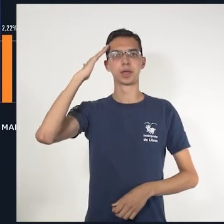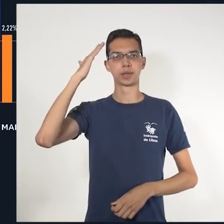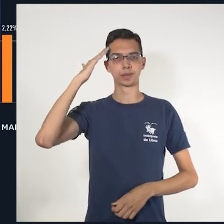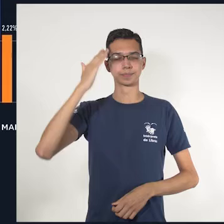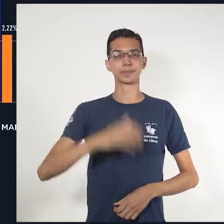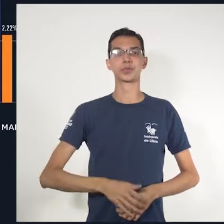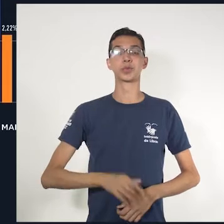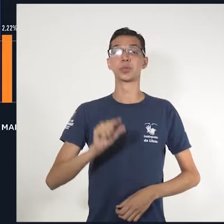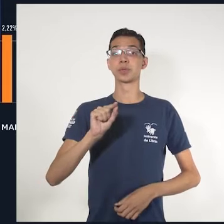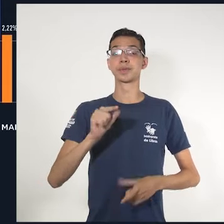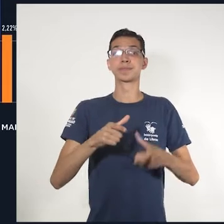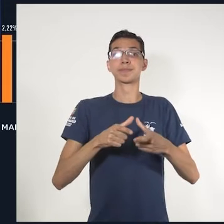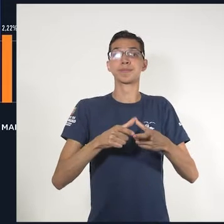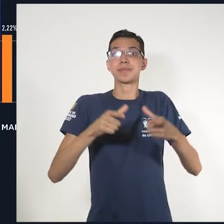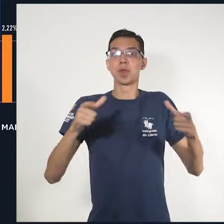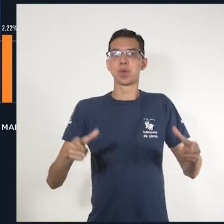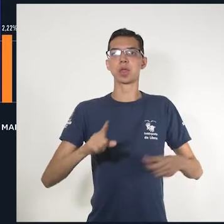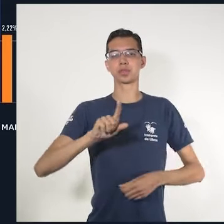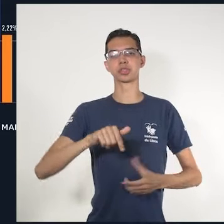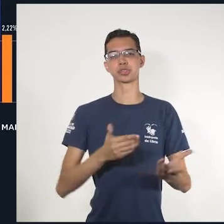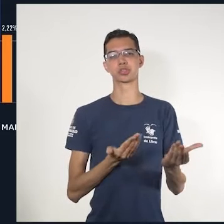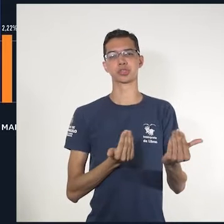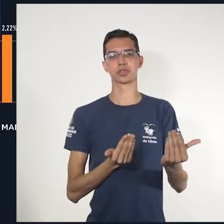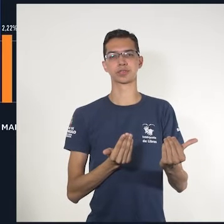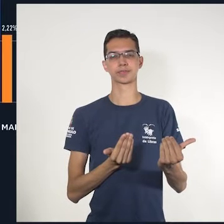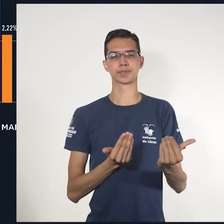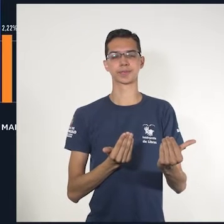no chamado jovem adulto entre 20